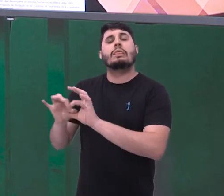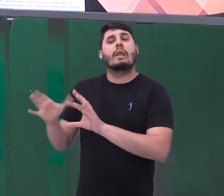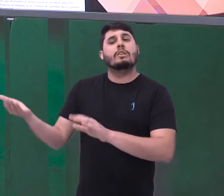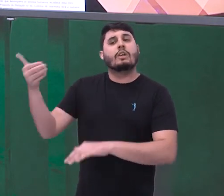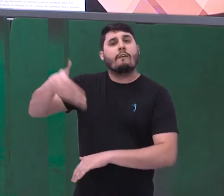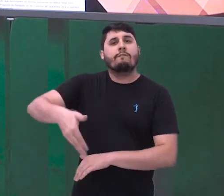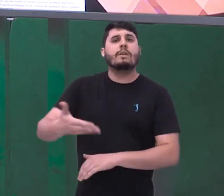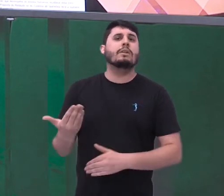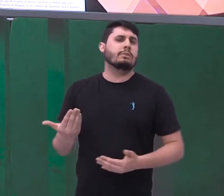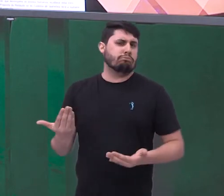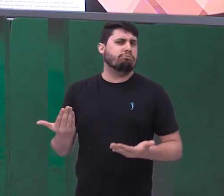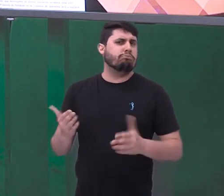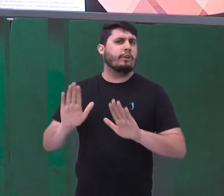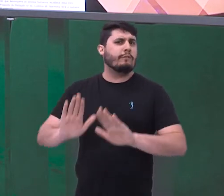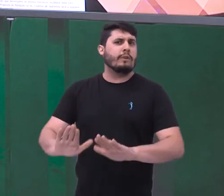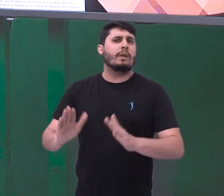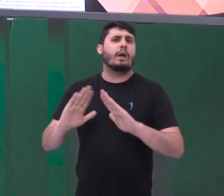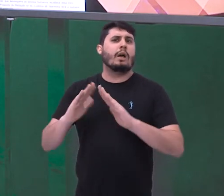construção do seu texto.